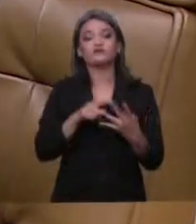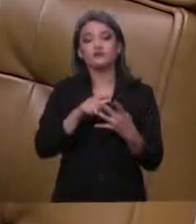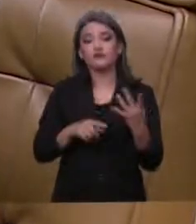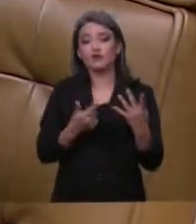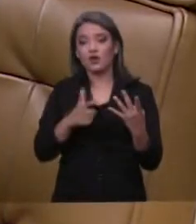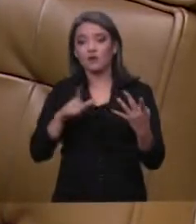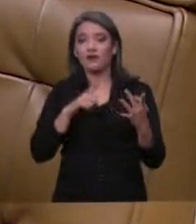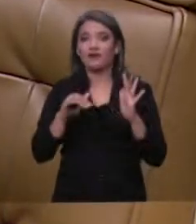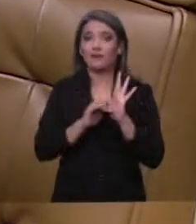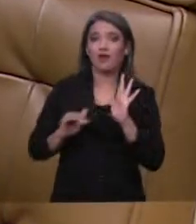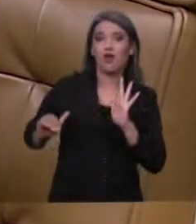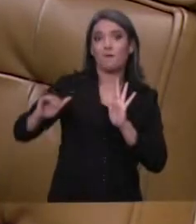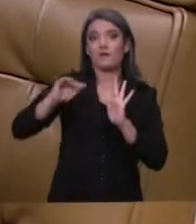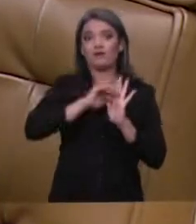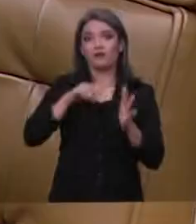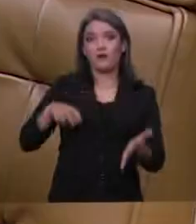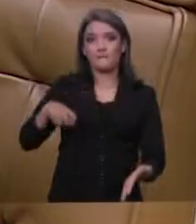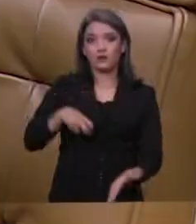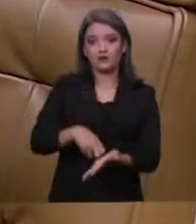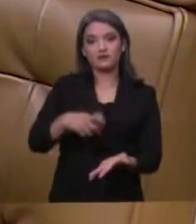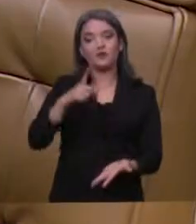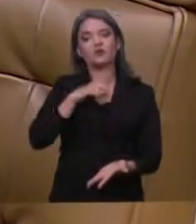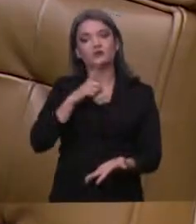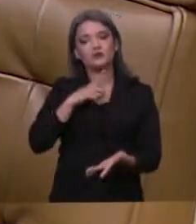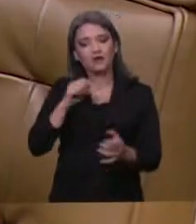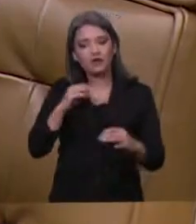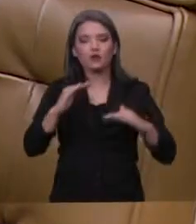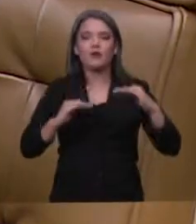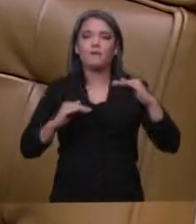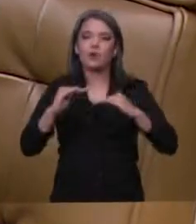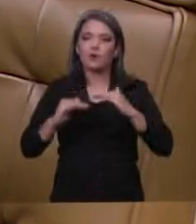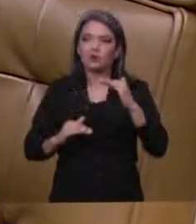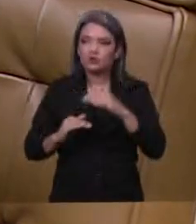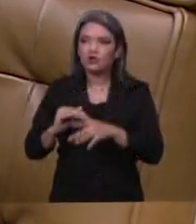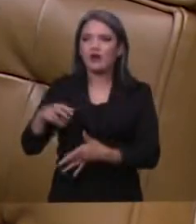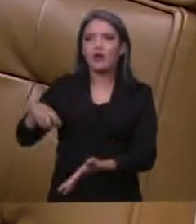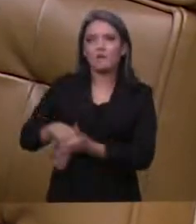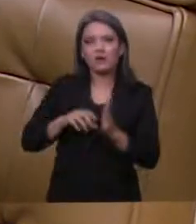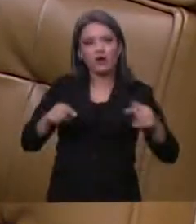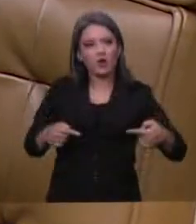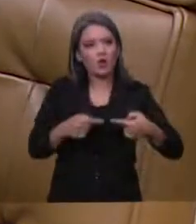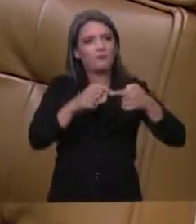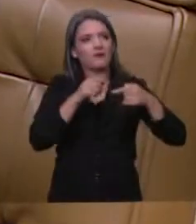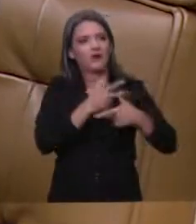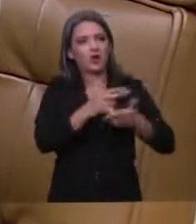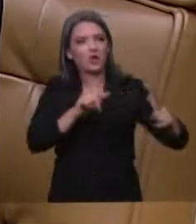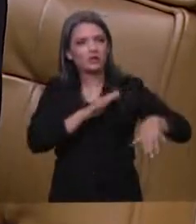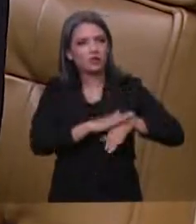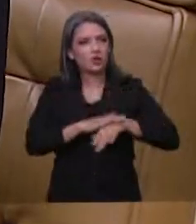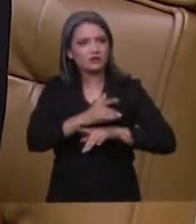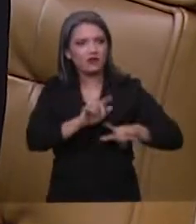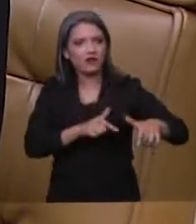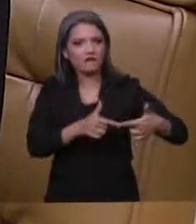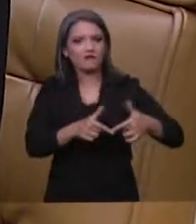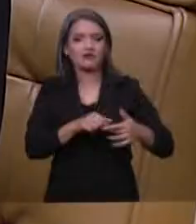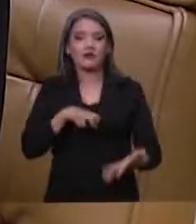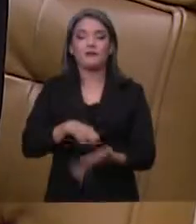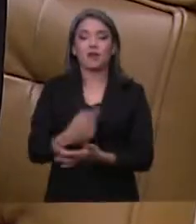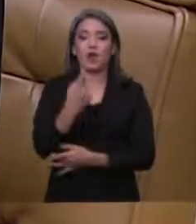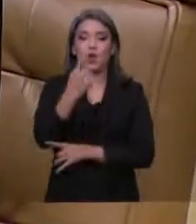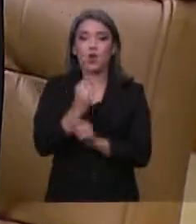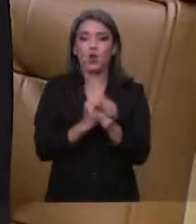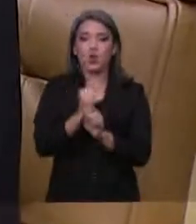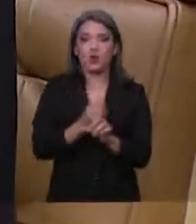para o aumento da punição, reputando razoável e proporcional, em razão do contexto fático evidenciado, a pena de 1 ano e 6 meses de